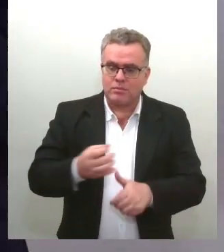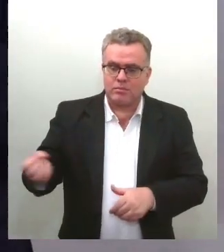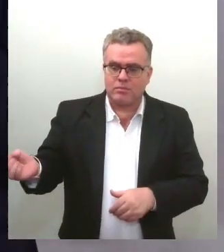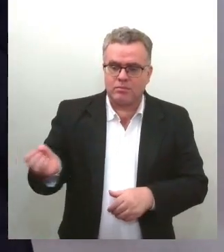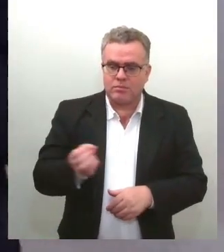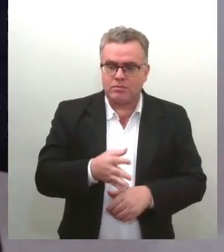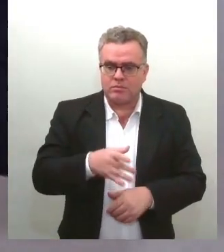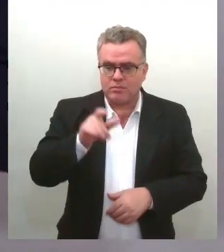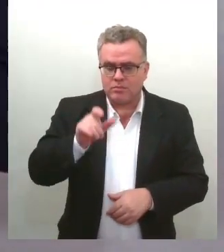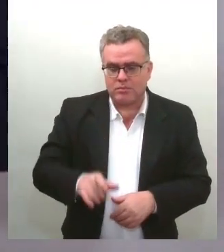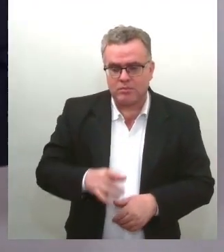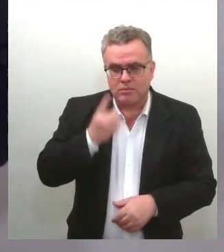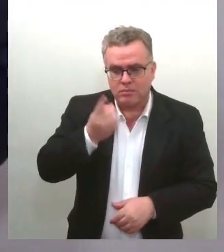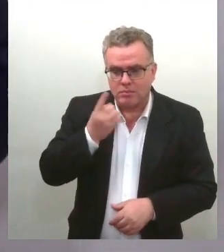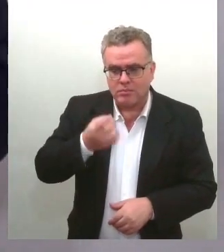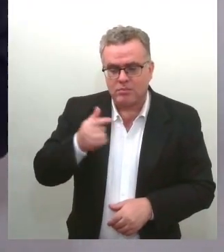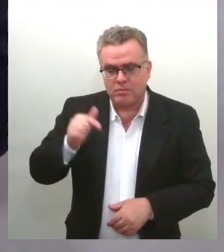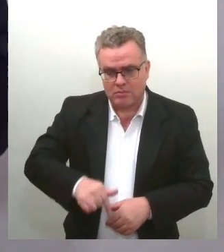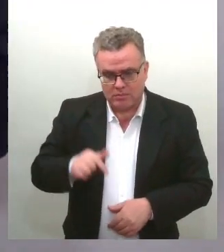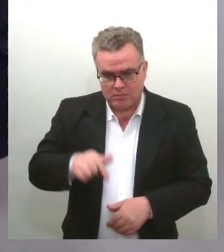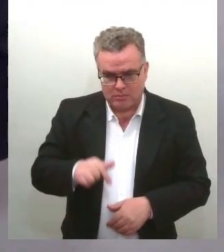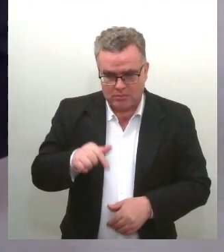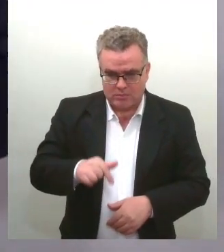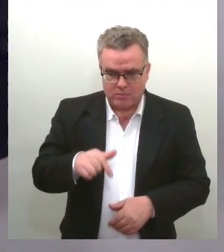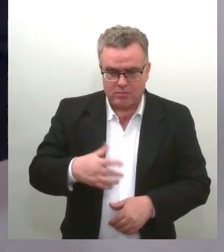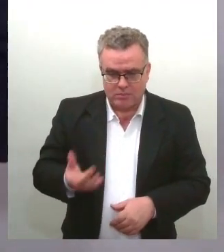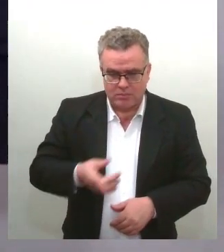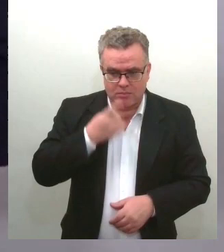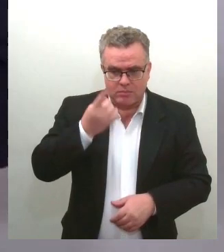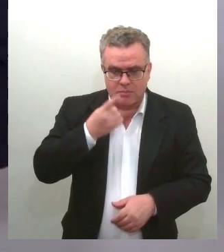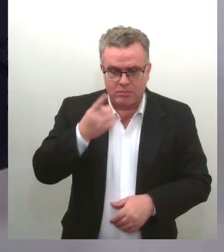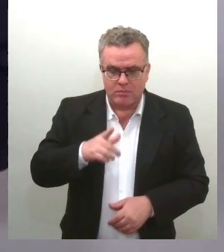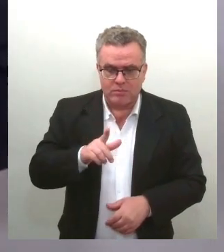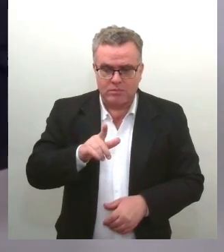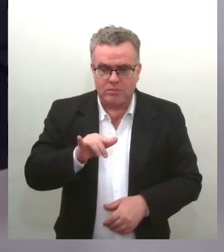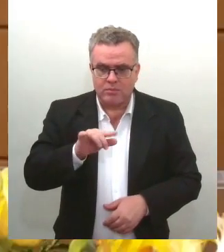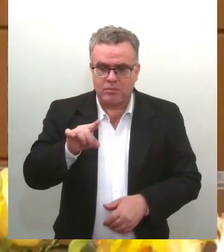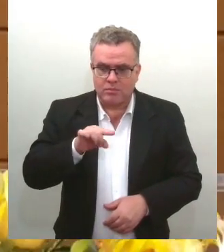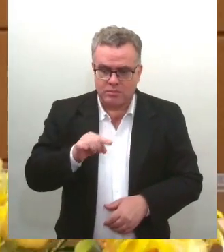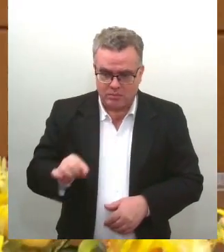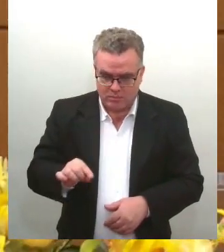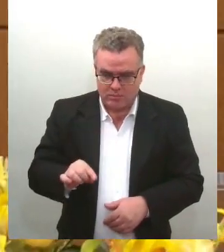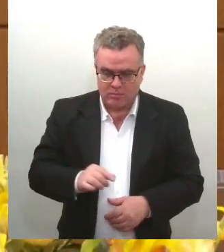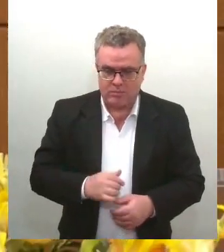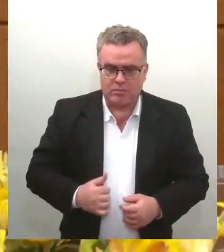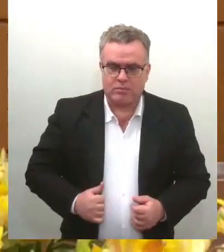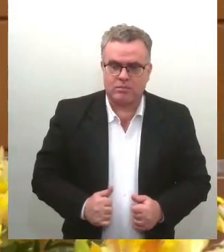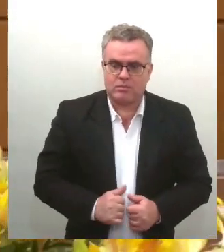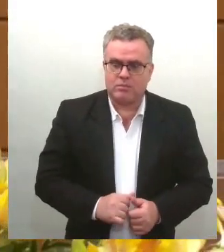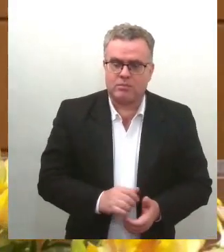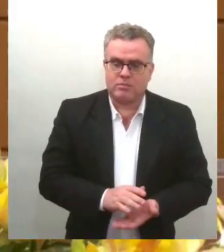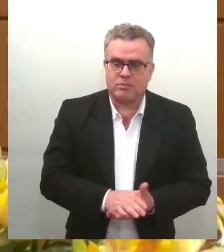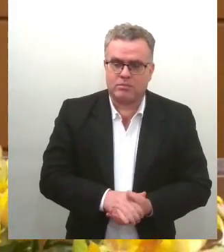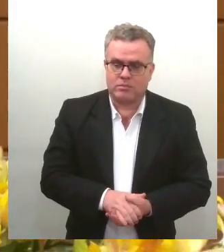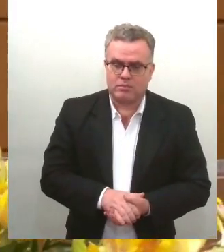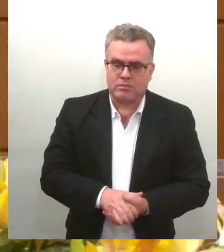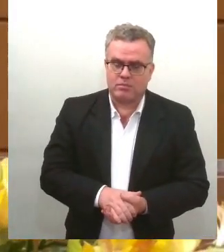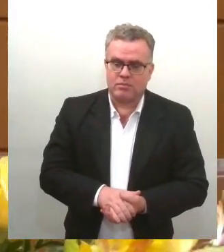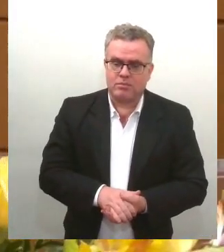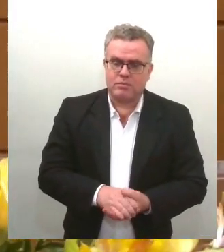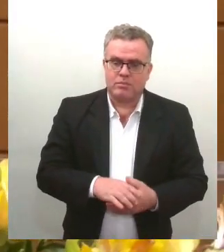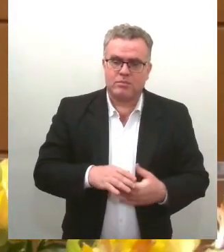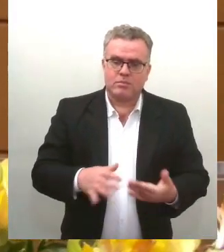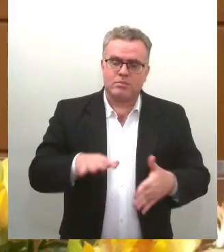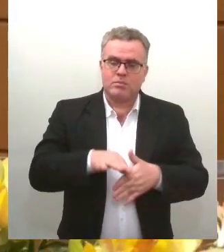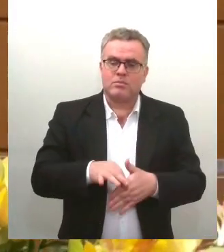o deputado agora empossado, Luiz Fonseca. Veja como foi. O líder do governo, deputado Cristiano